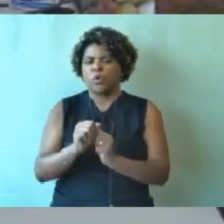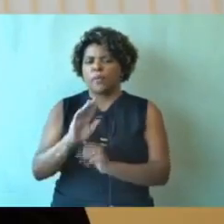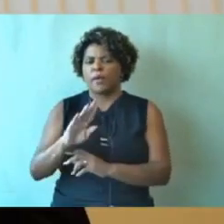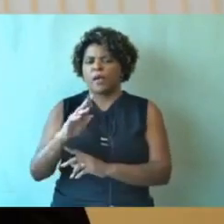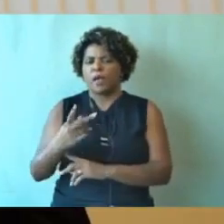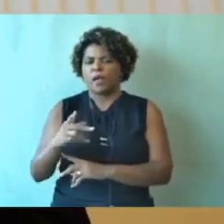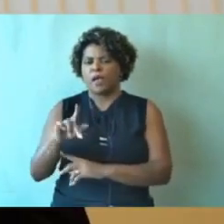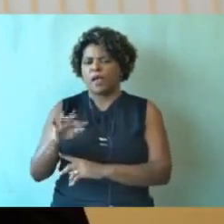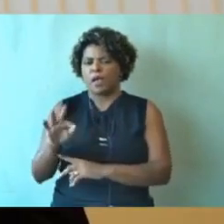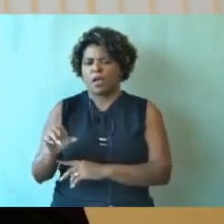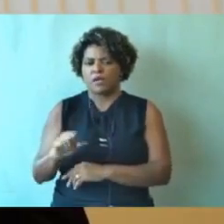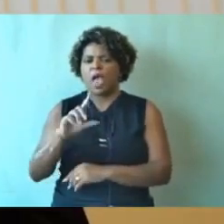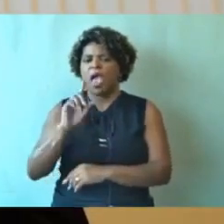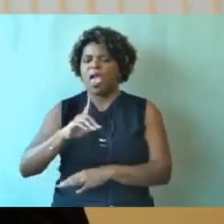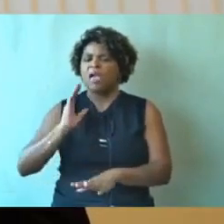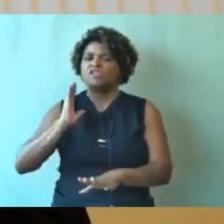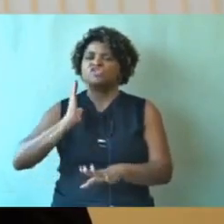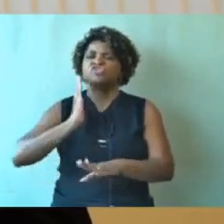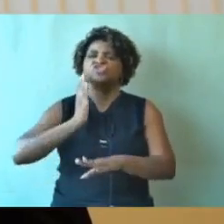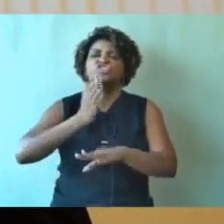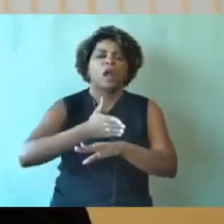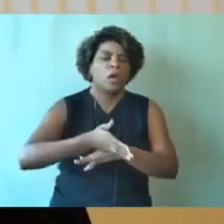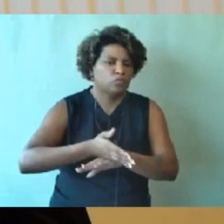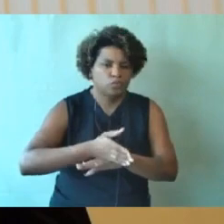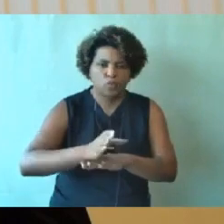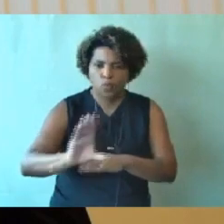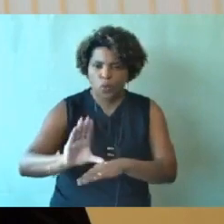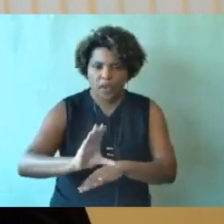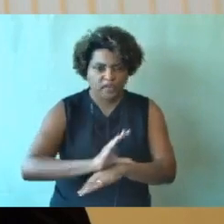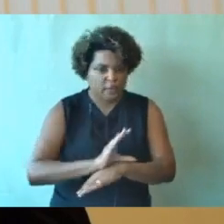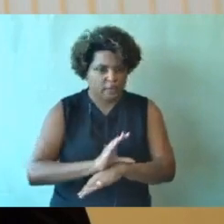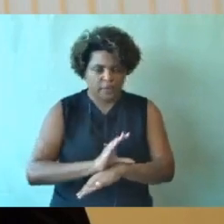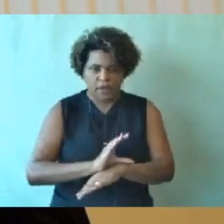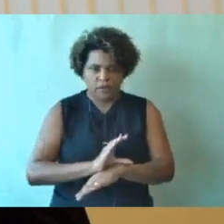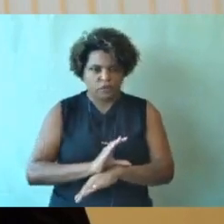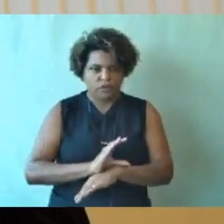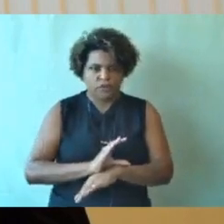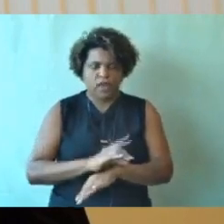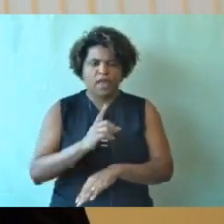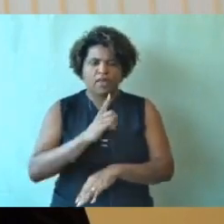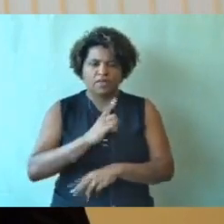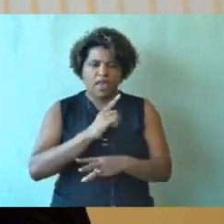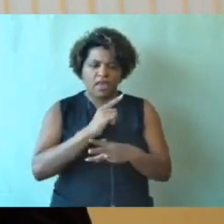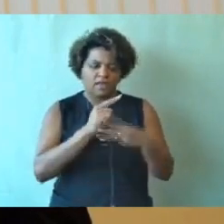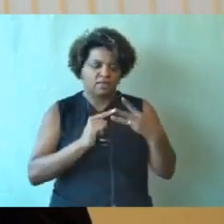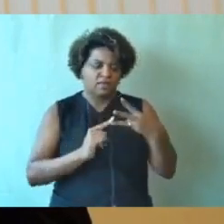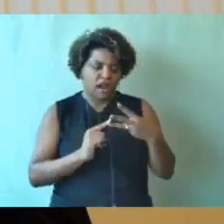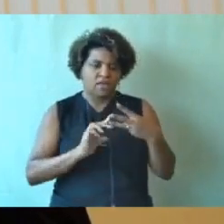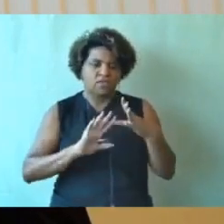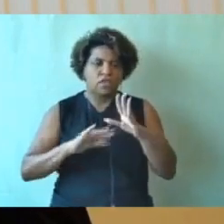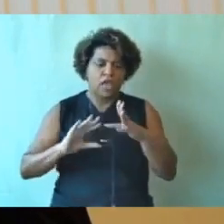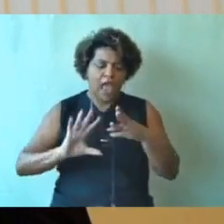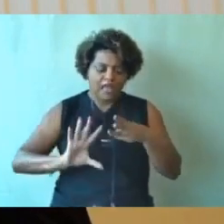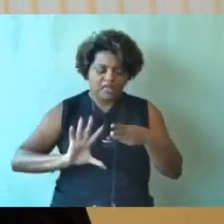Diretamente. É, a empresa que, hoje operacional, e apesar de três empresas, é toda só SM.